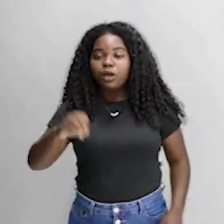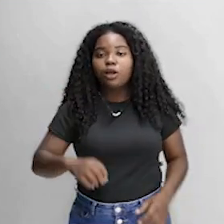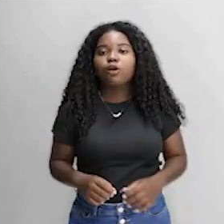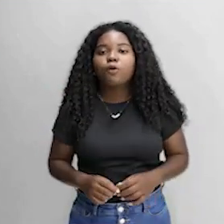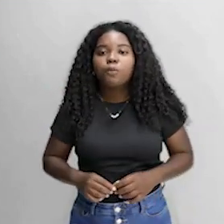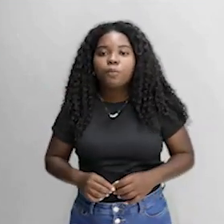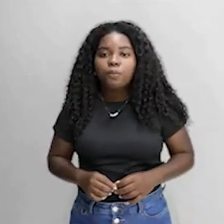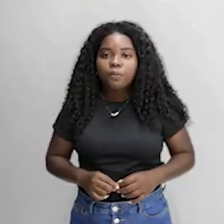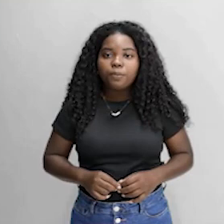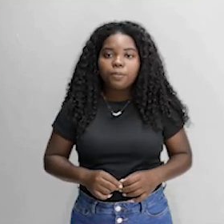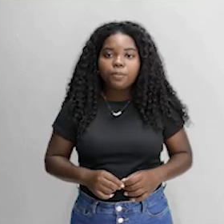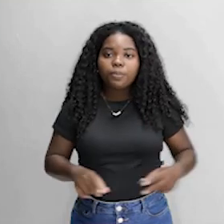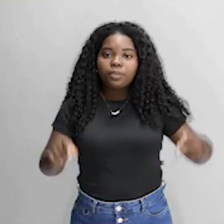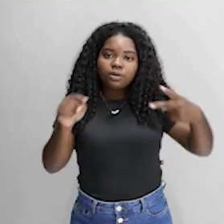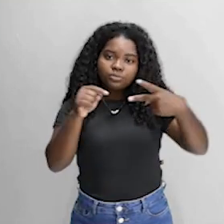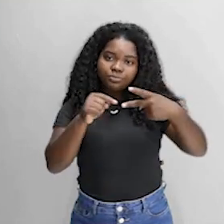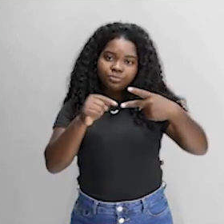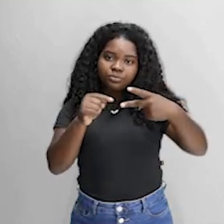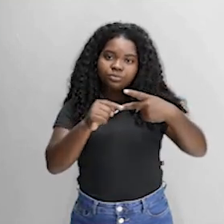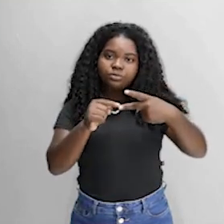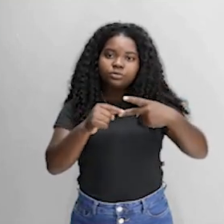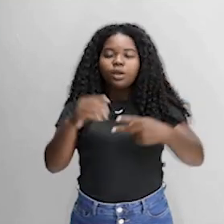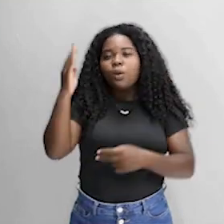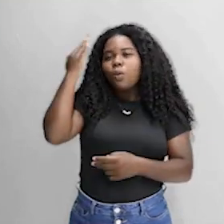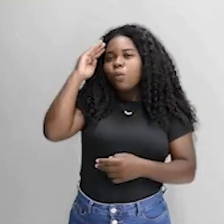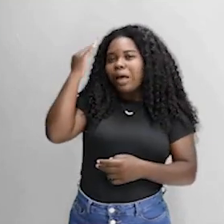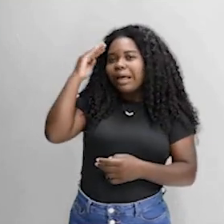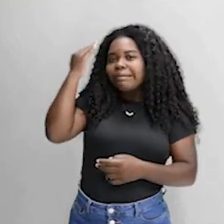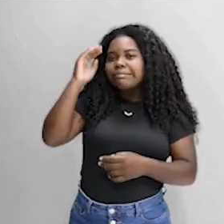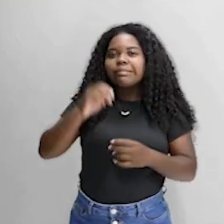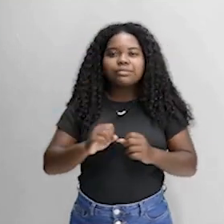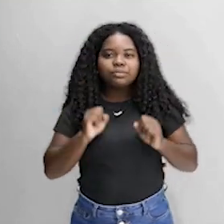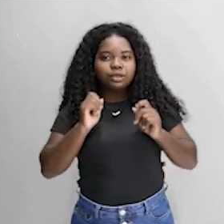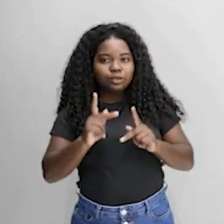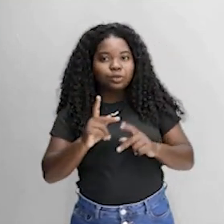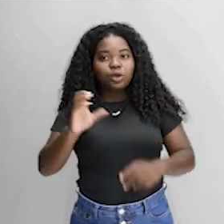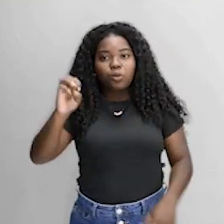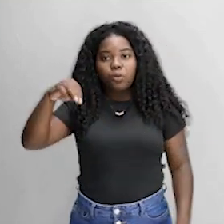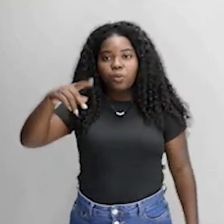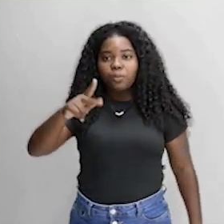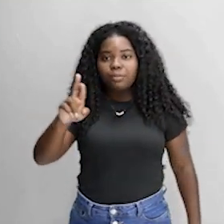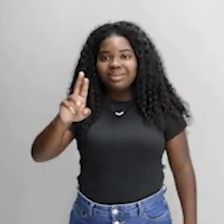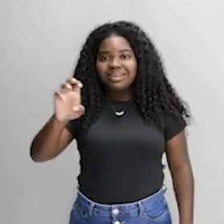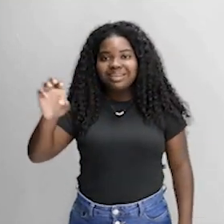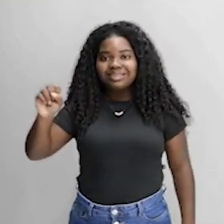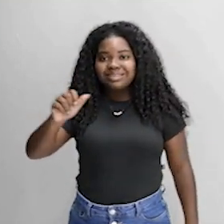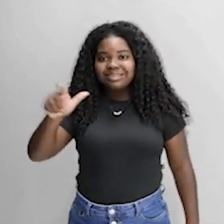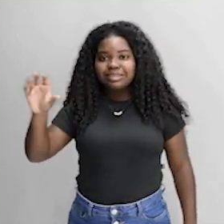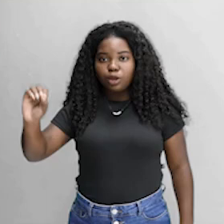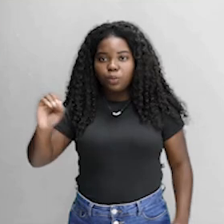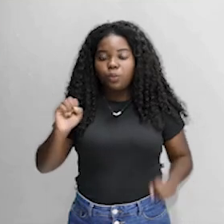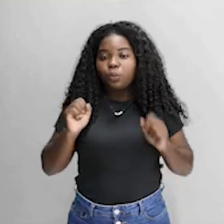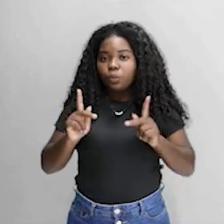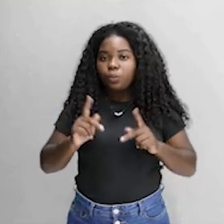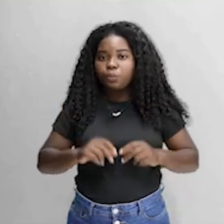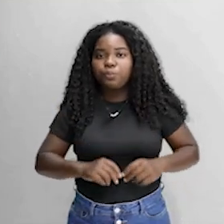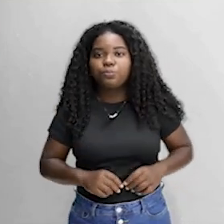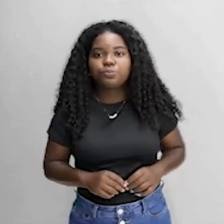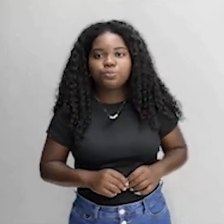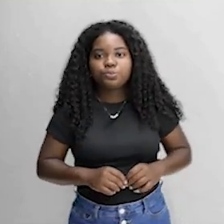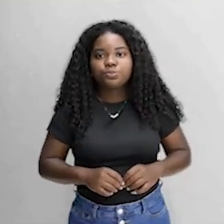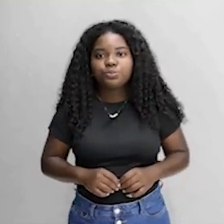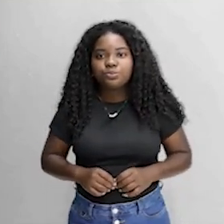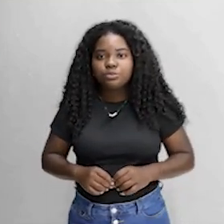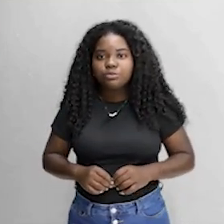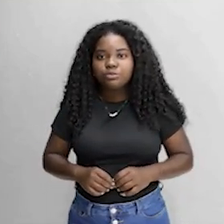certo? E a compreensão, correto? Veja só.